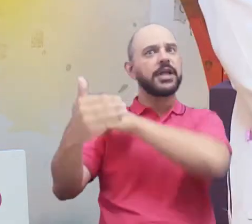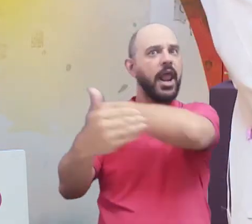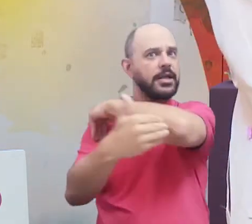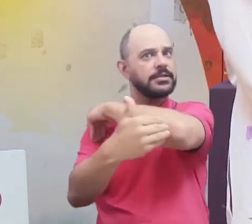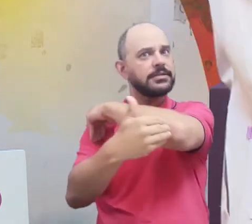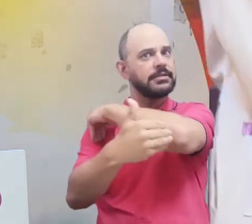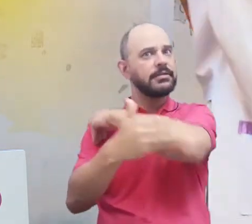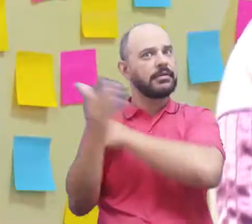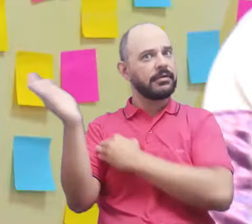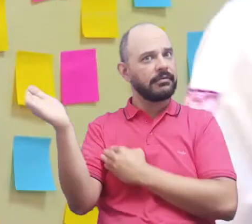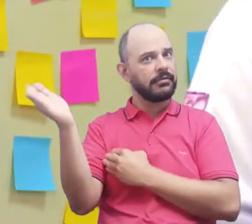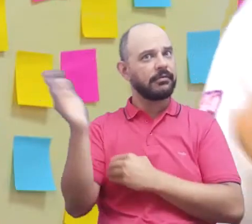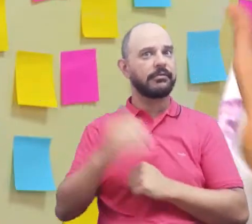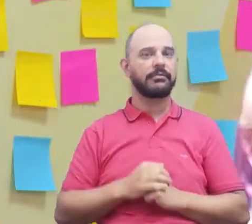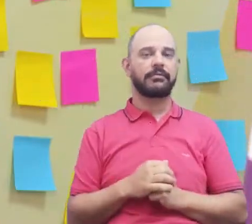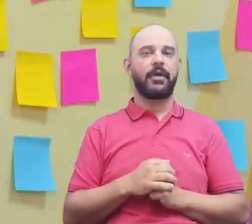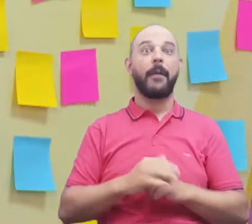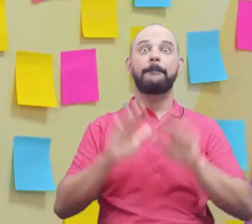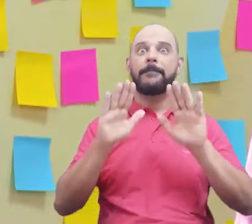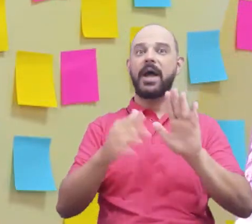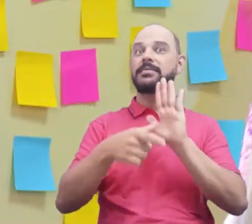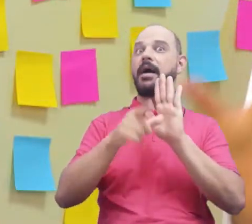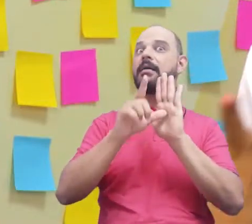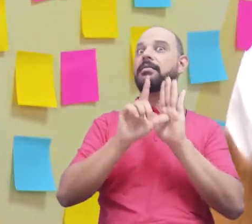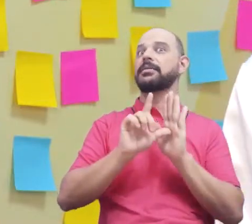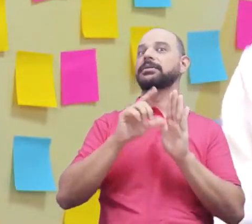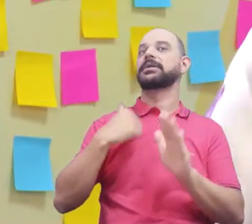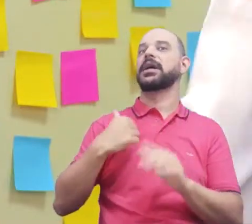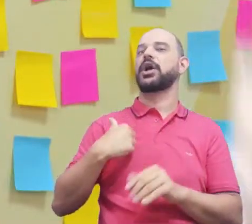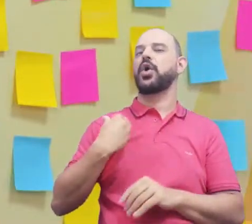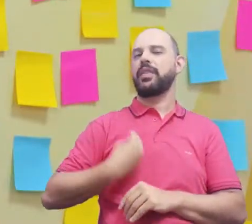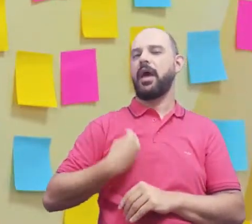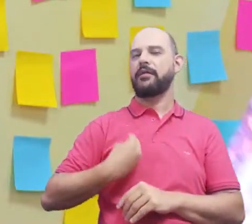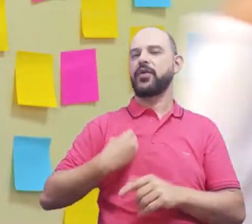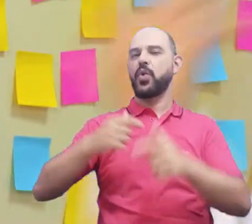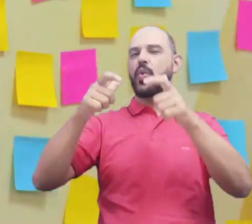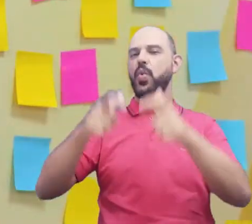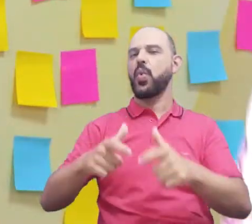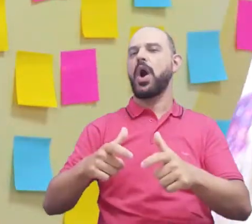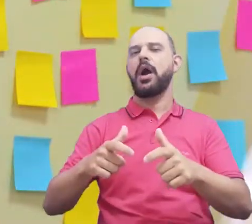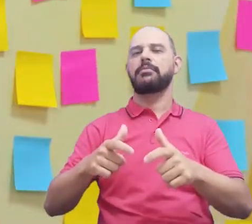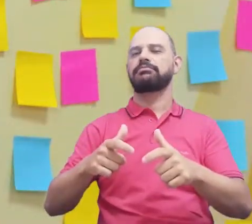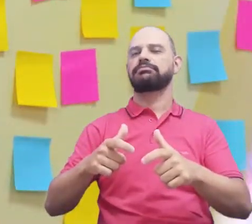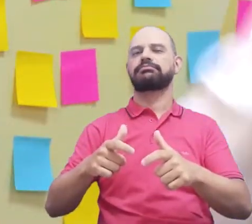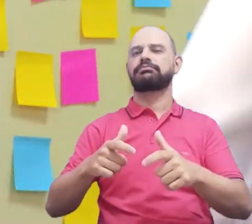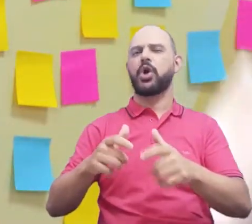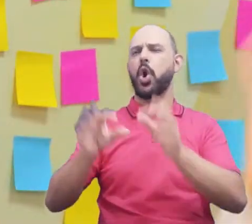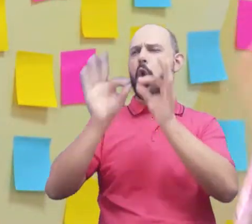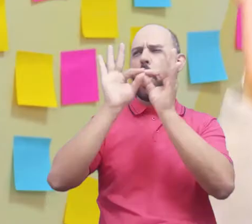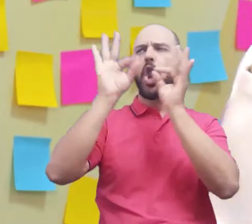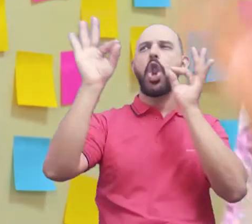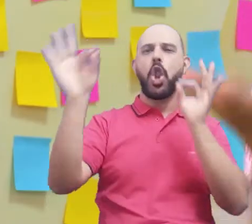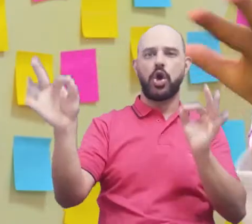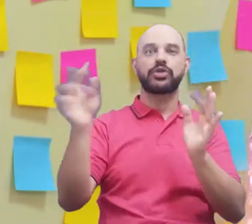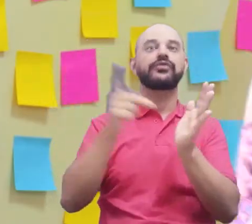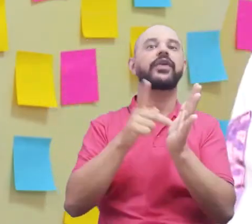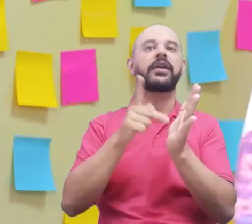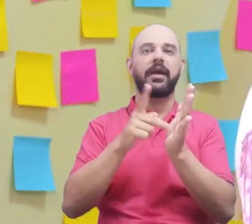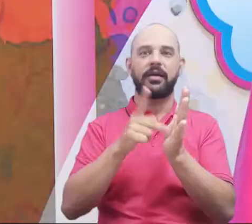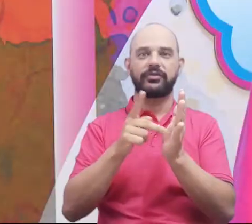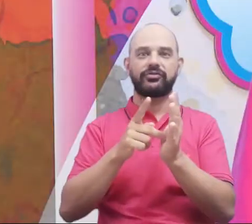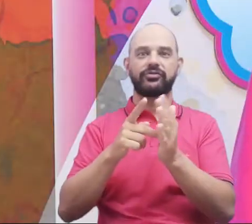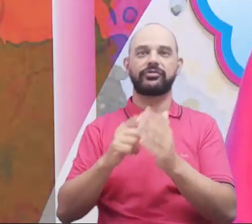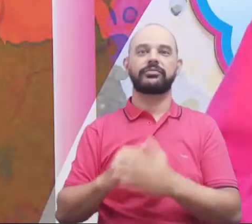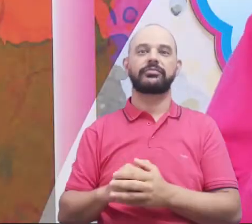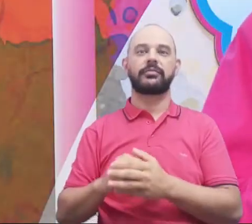ali, na esquina. Mas antes, eu estava num lugar muito, muito, muito, muito longe